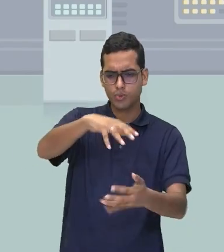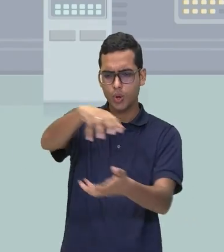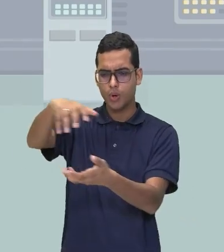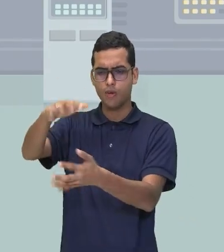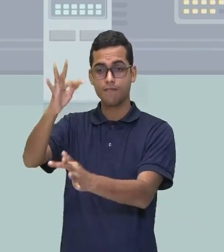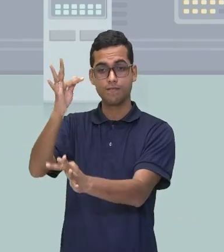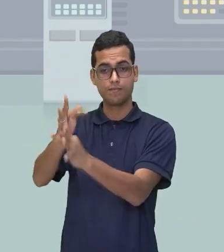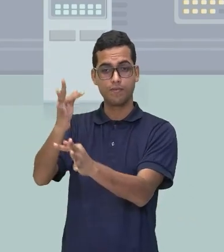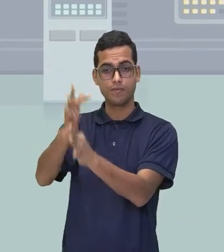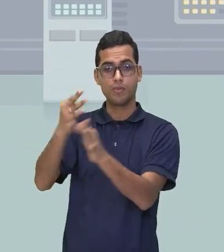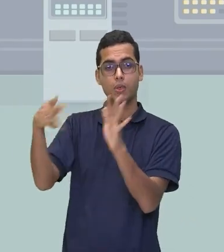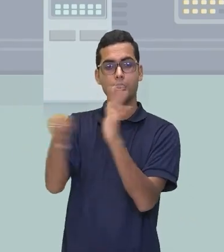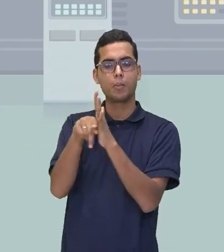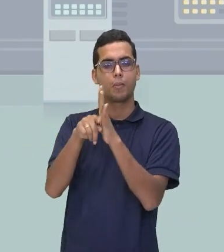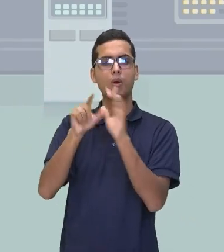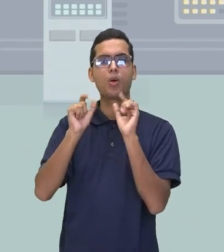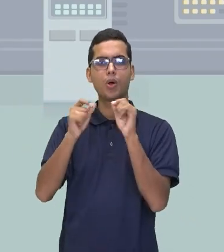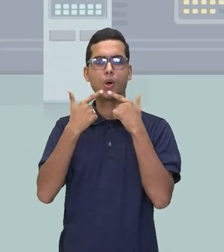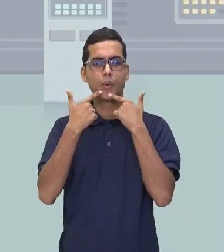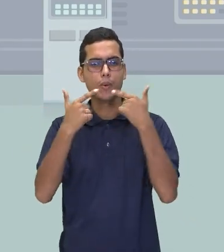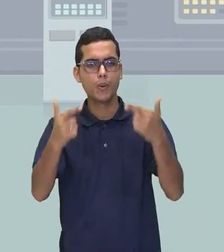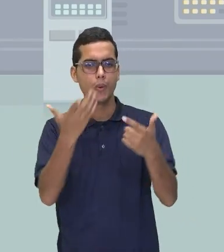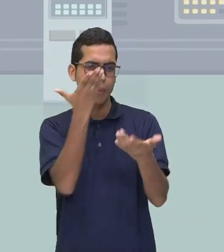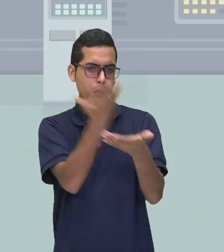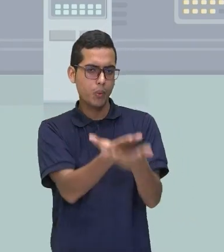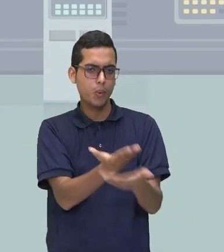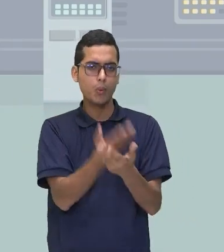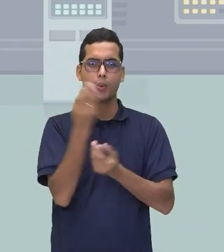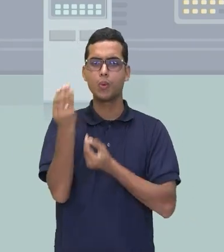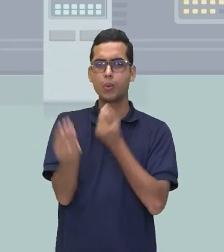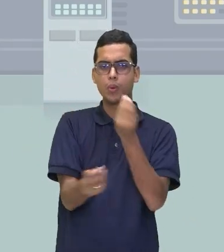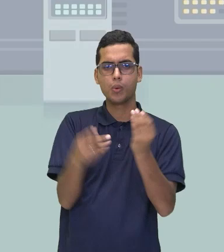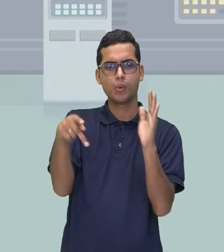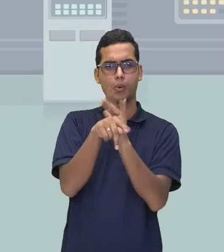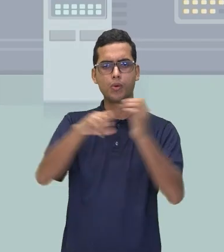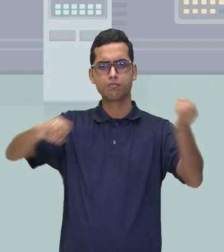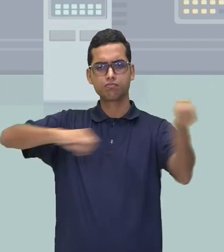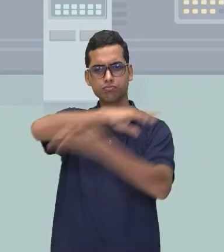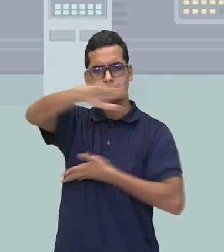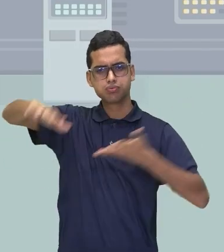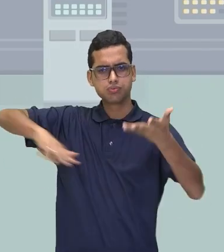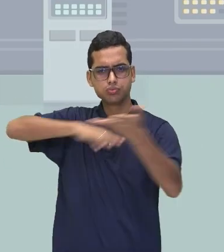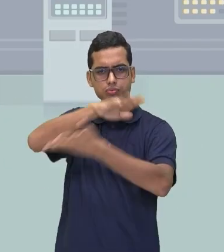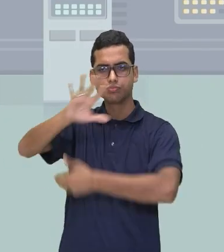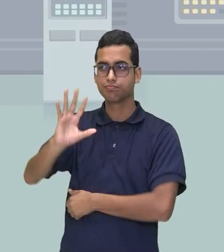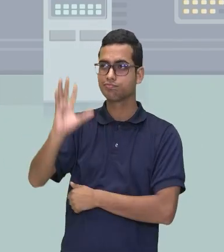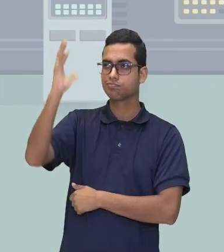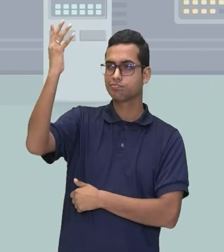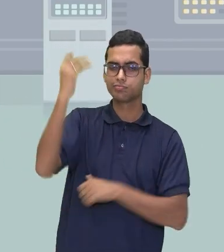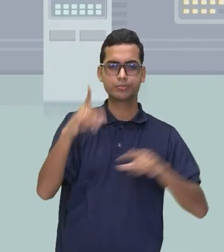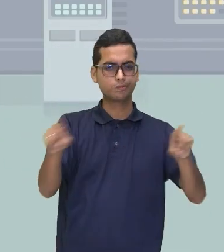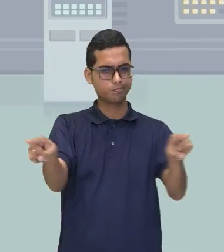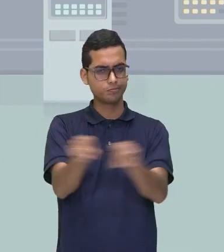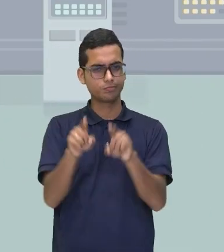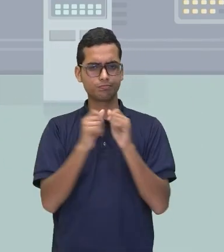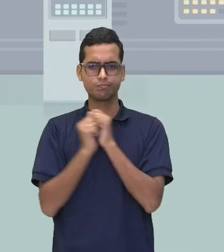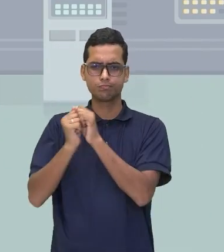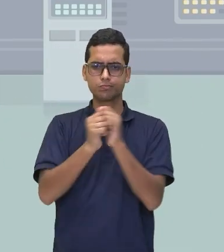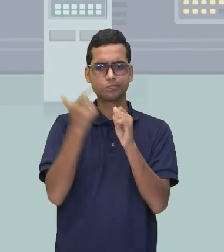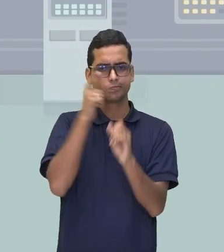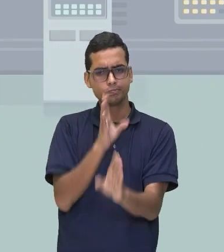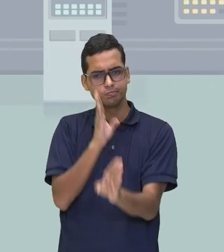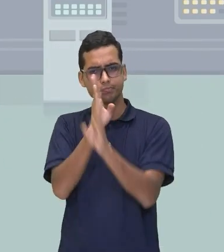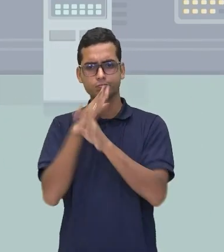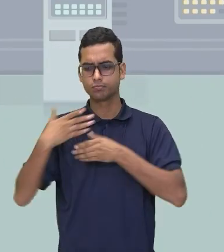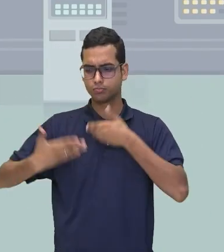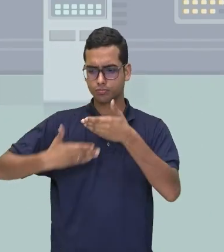a linguagem que busca descrever o funcionamento do universo e juntos vamos decifrar